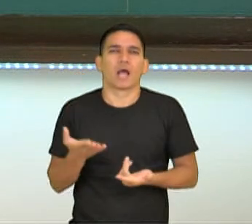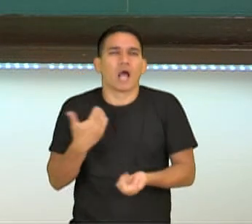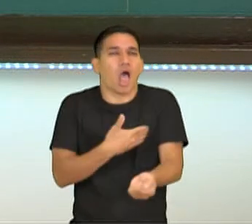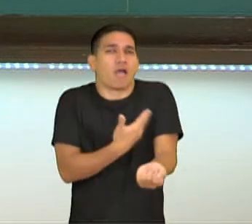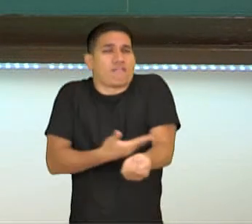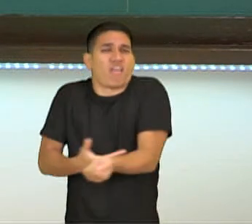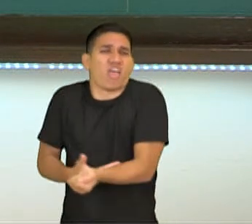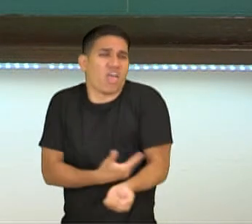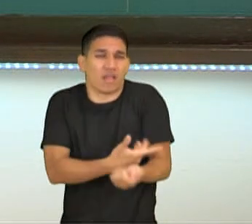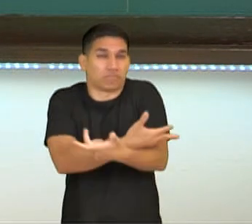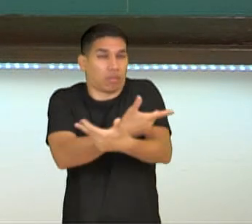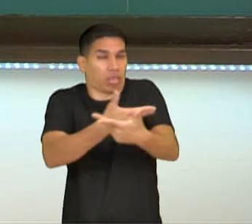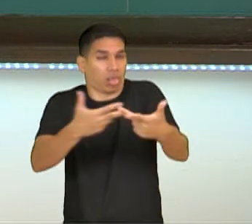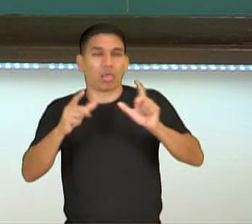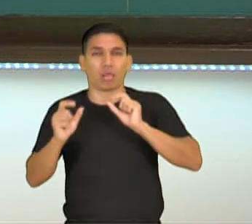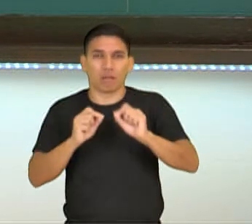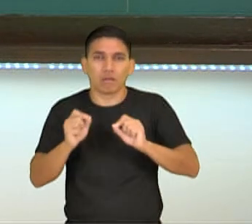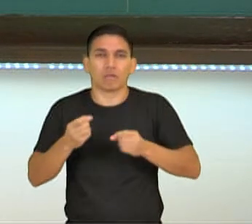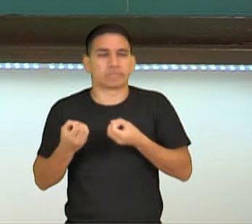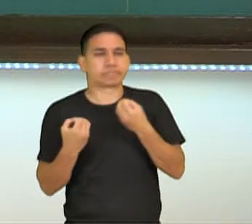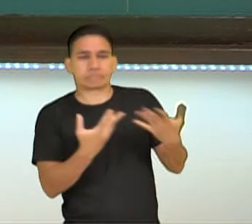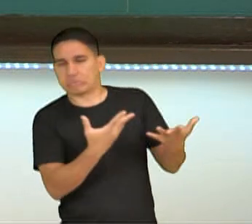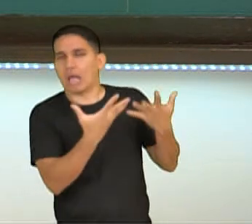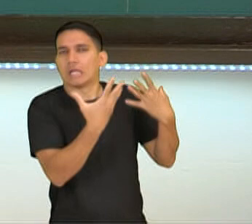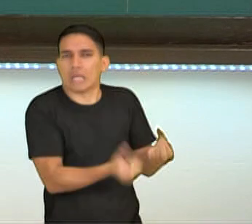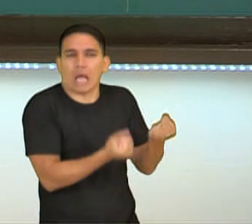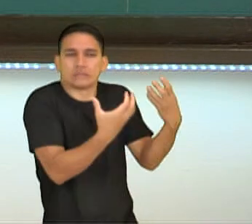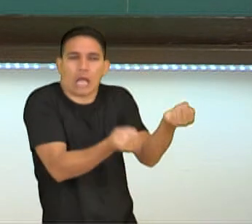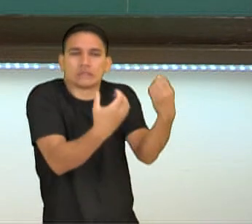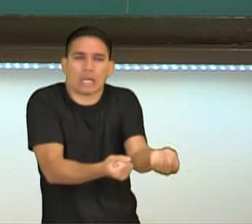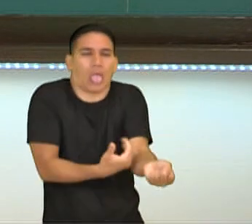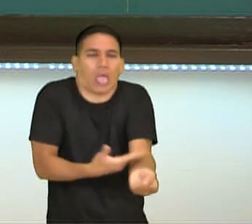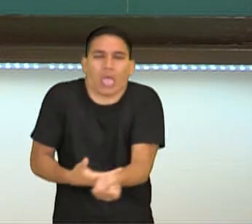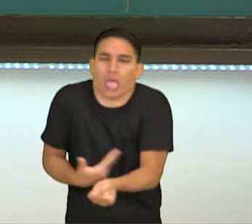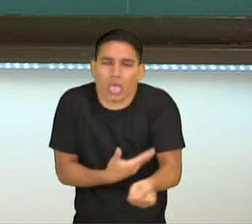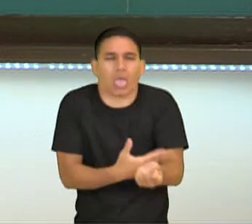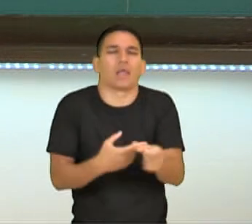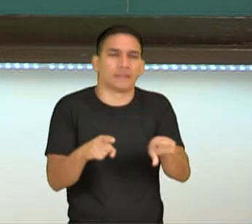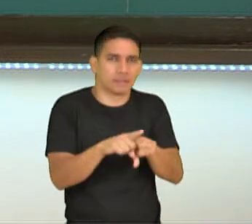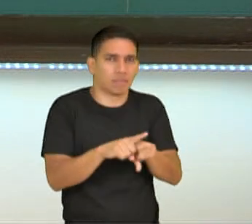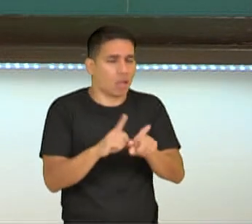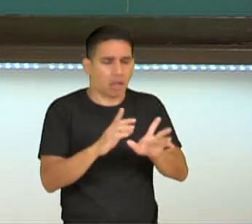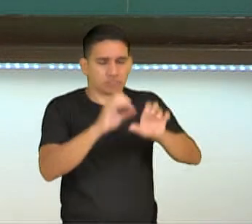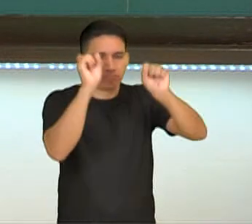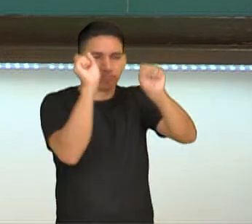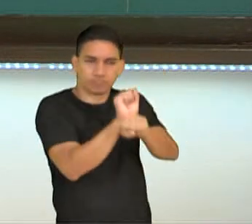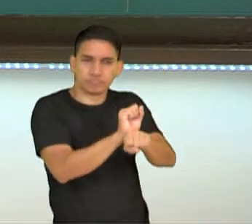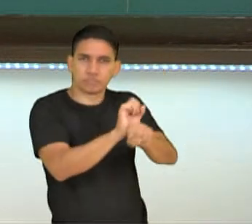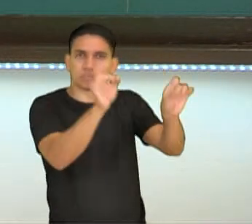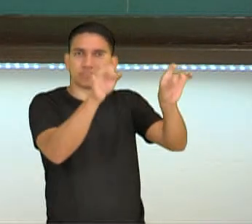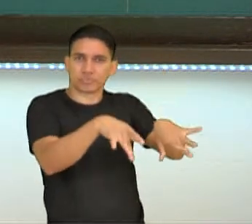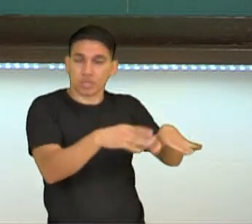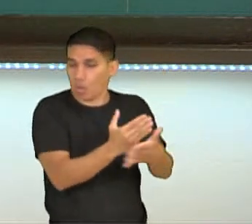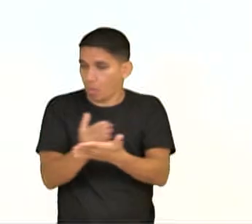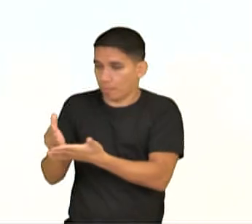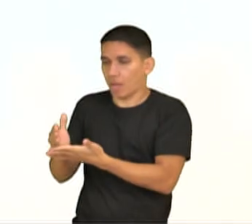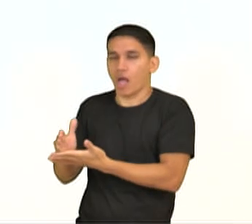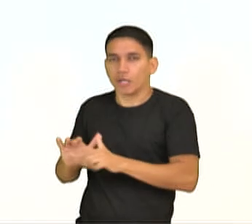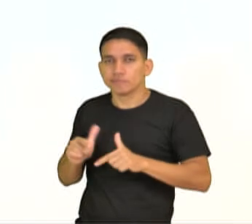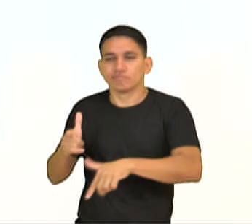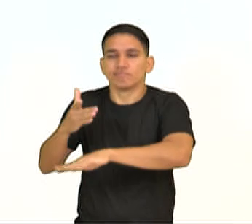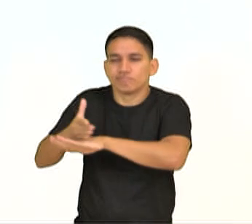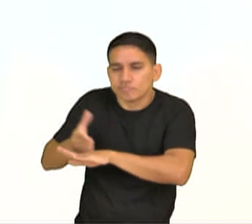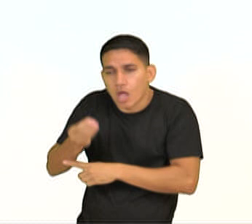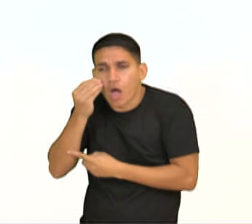vicissitudes, que seriam, né, entregues aos vícios, né, e se dedicou à prática das virtudes cristãs, né? E